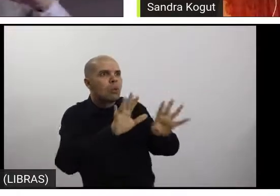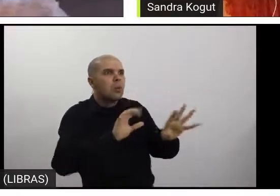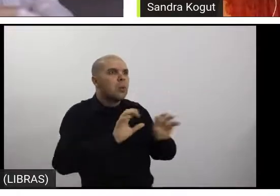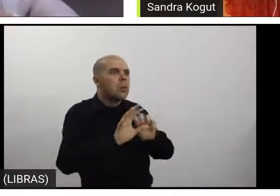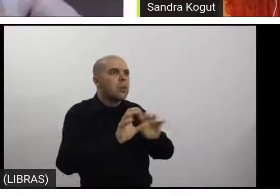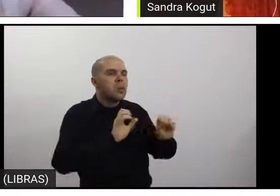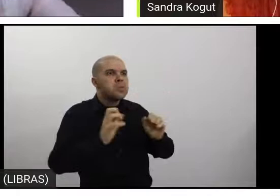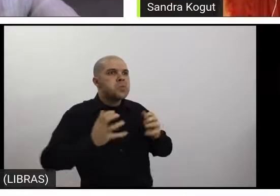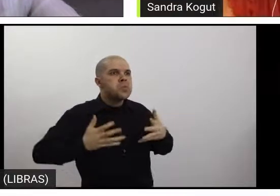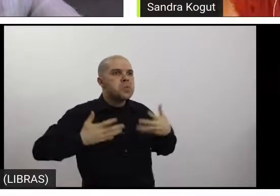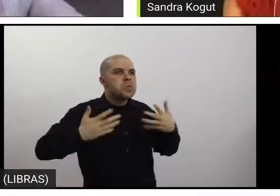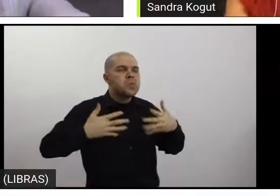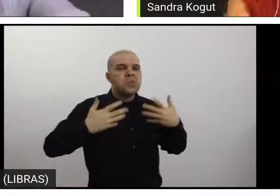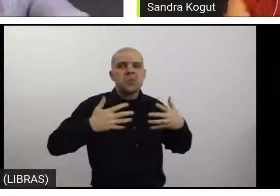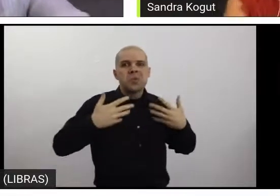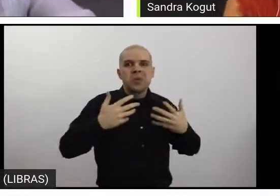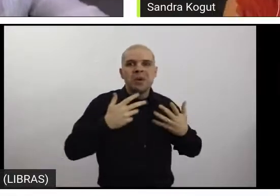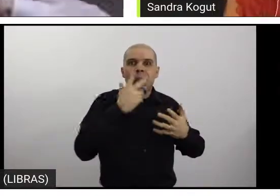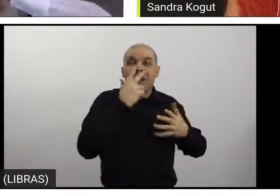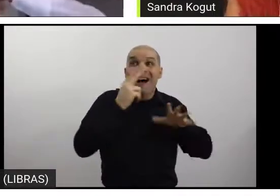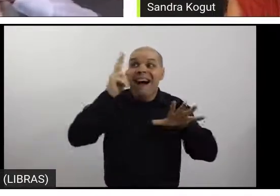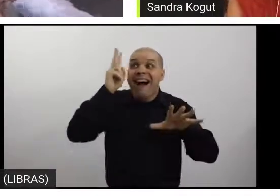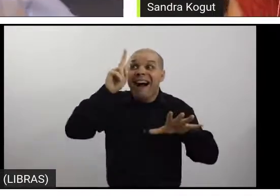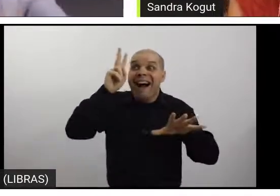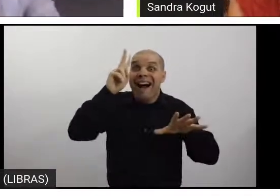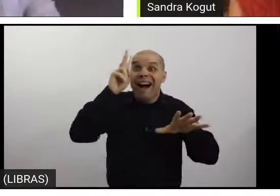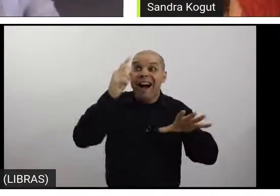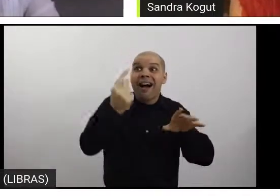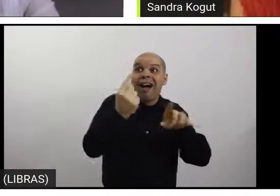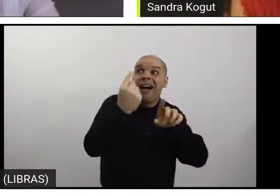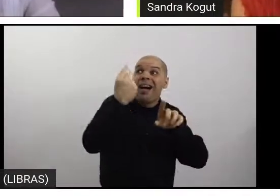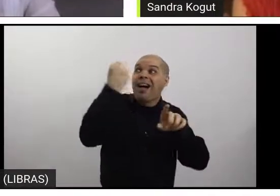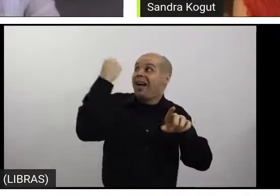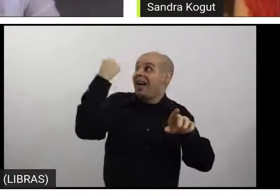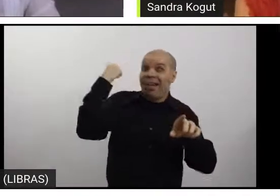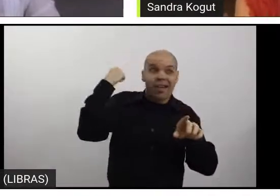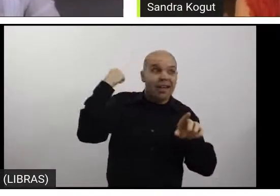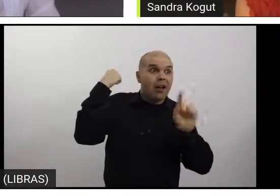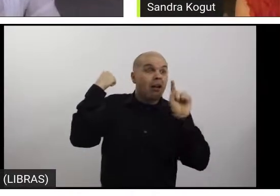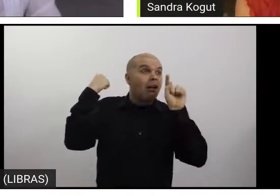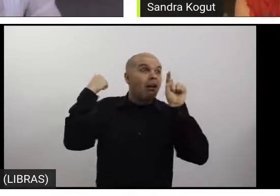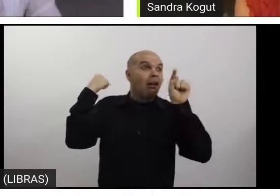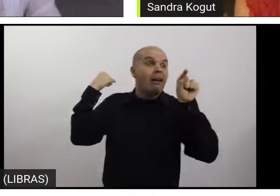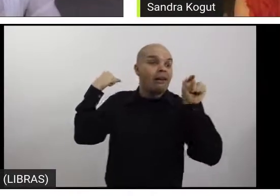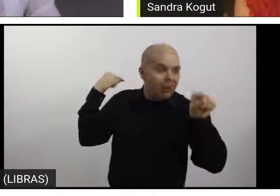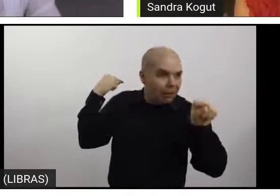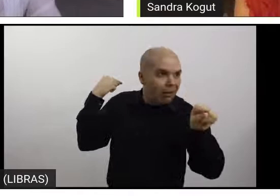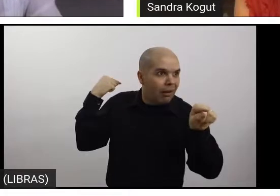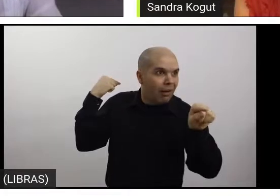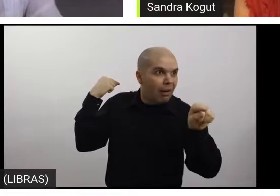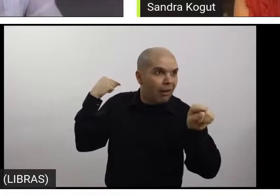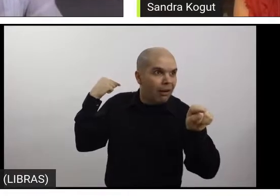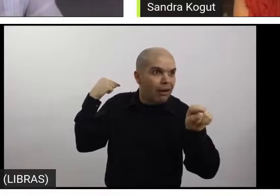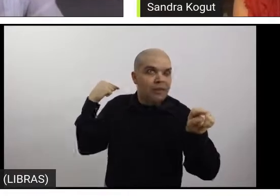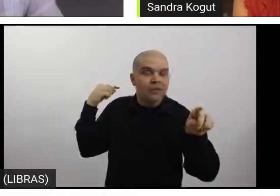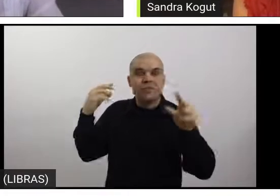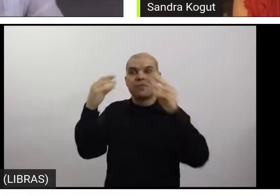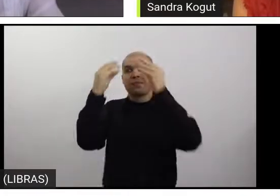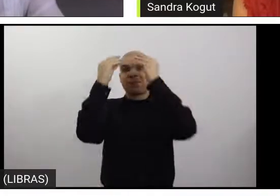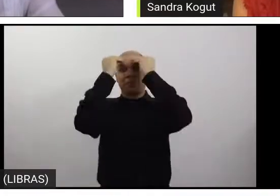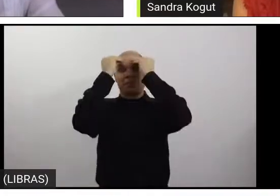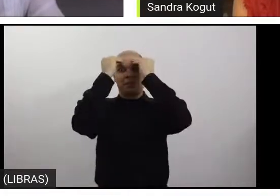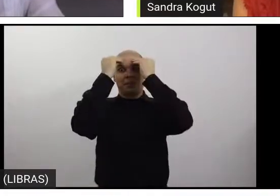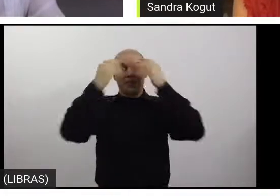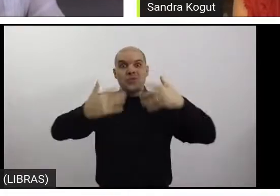esses flashbacks, assim, que eu te falei que eu mergulhei nesse áudio e que essas frases ficaram na minha cabeça, e eu queria começar